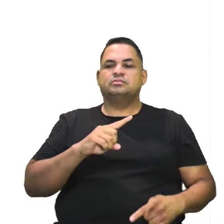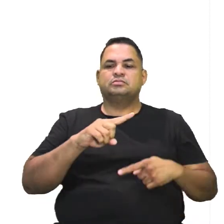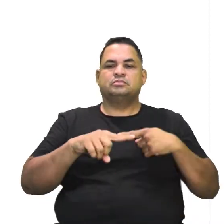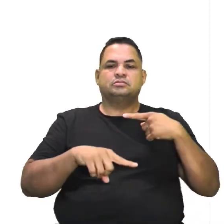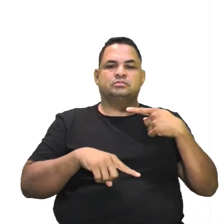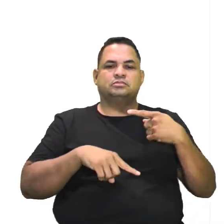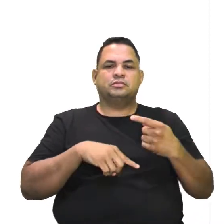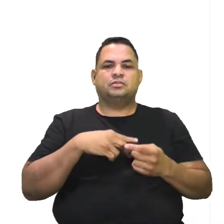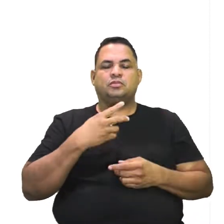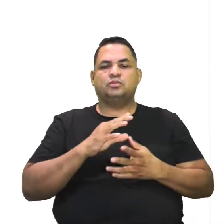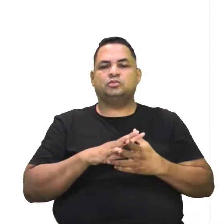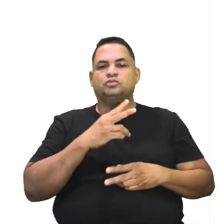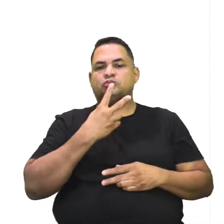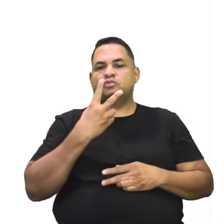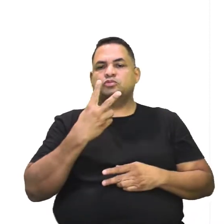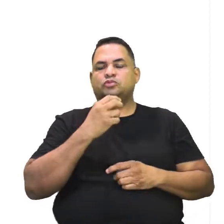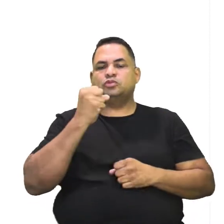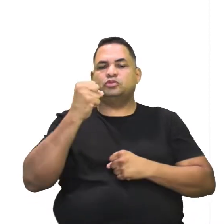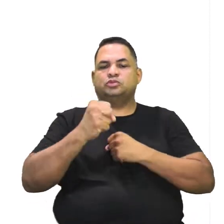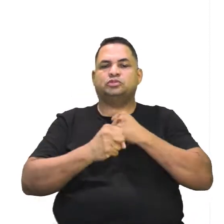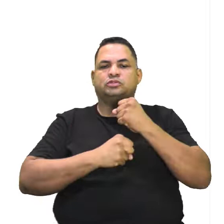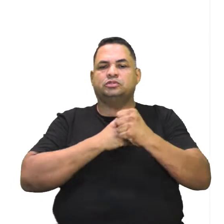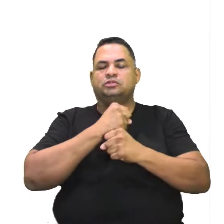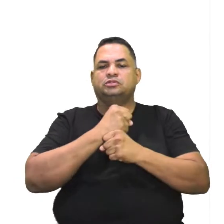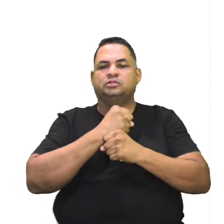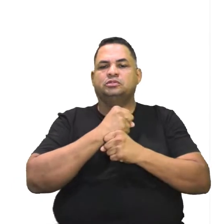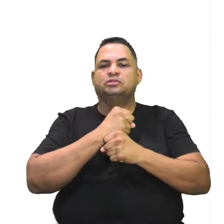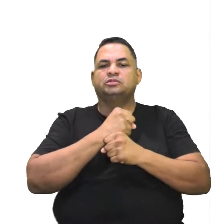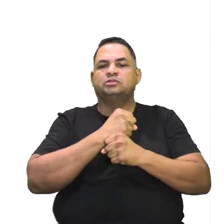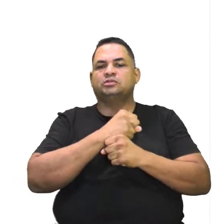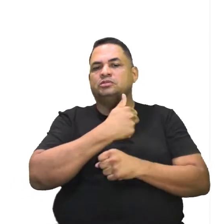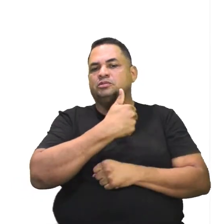for 2? 18 mil. Por quê? Porque vai ser